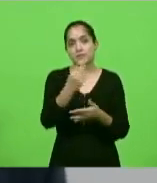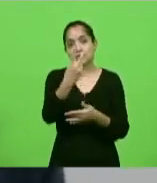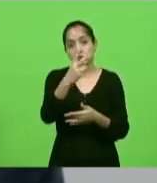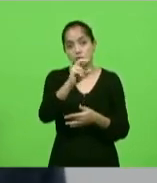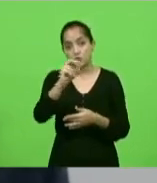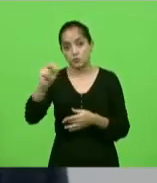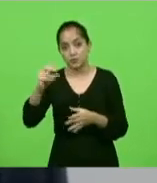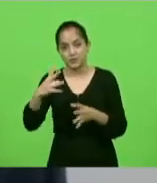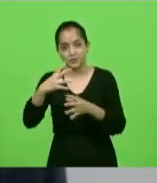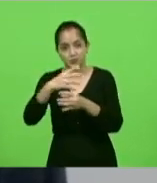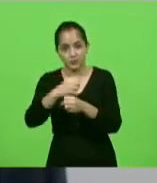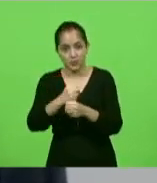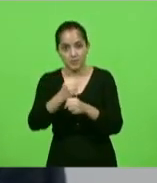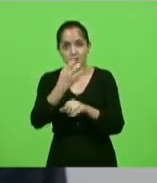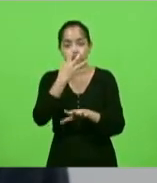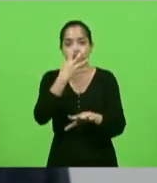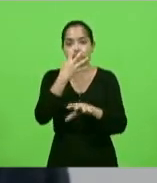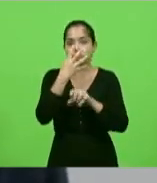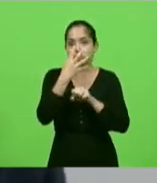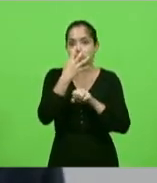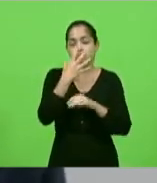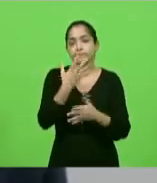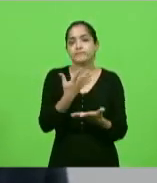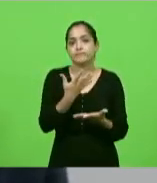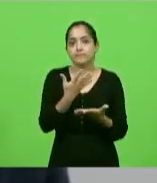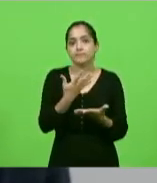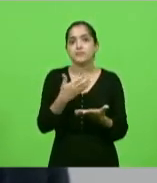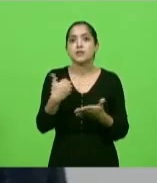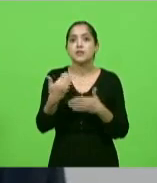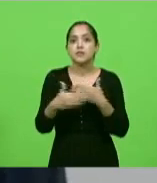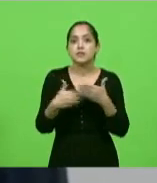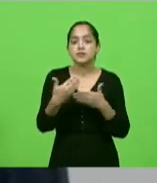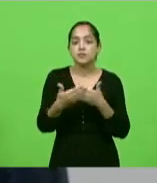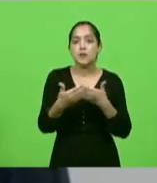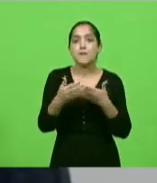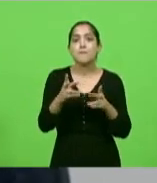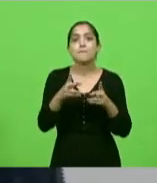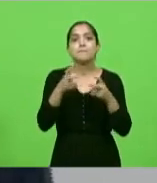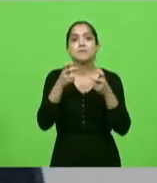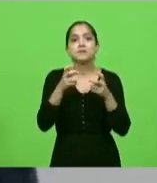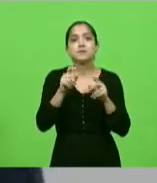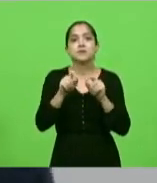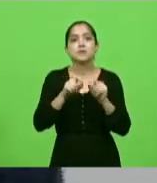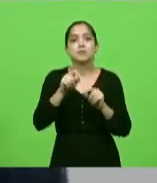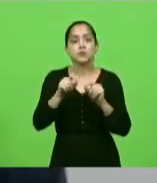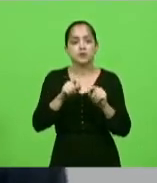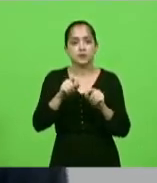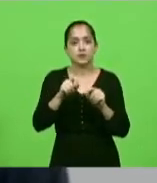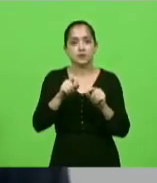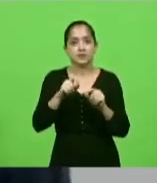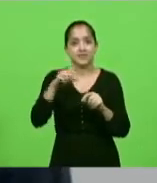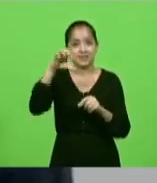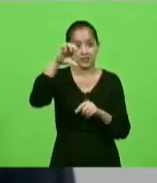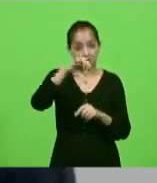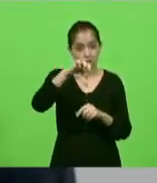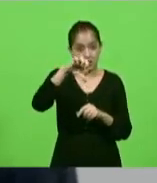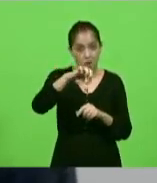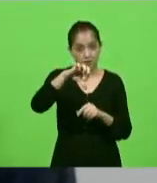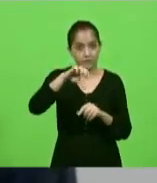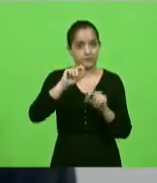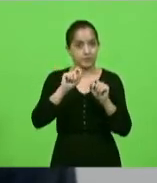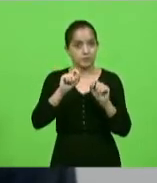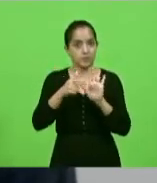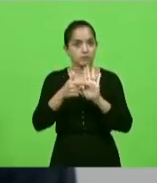200 respiradores artificiais. Entre mentes, percebo a existência de 9 indícios